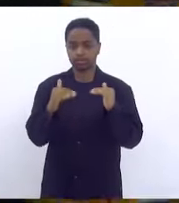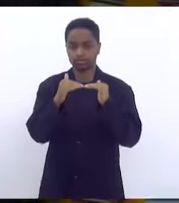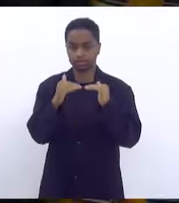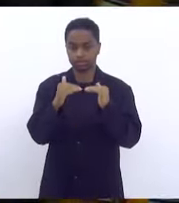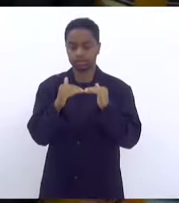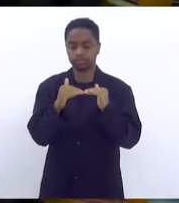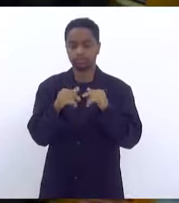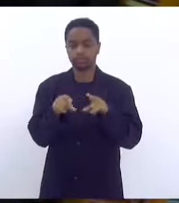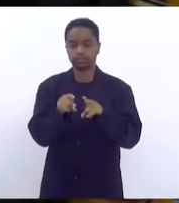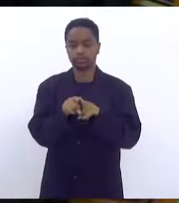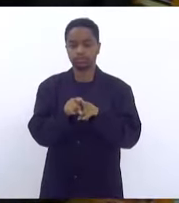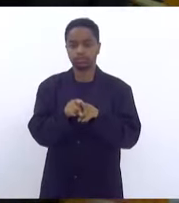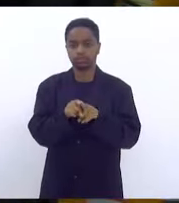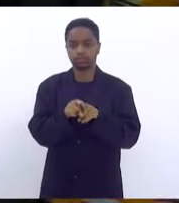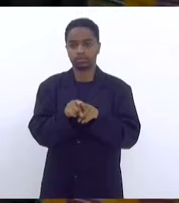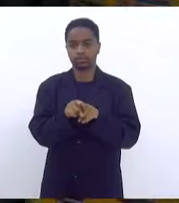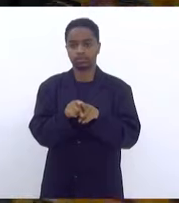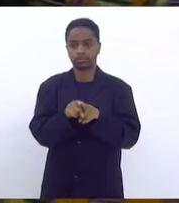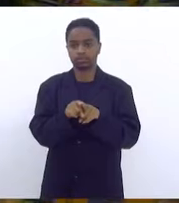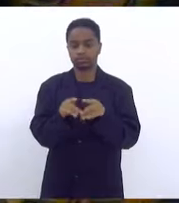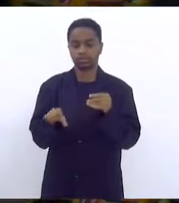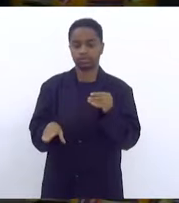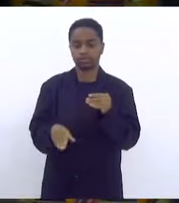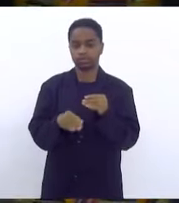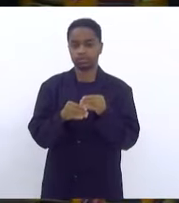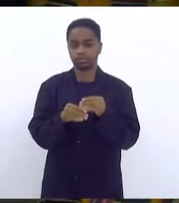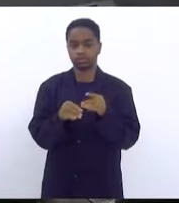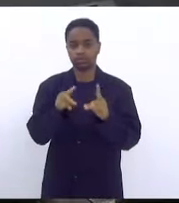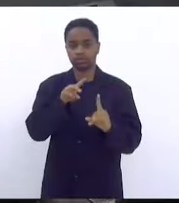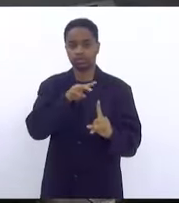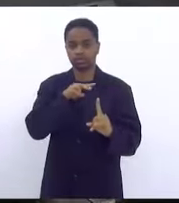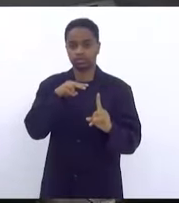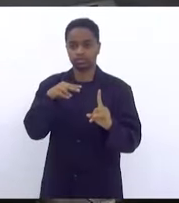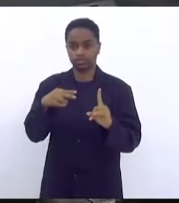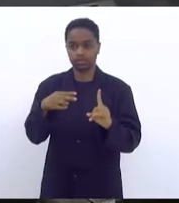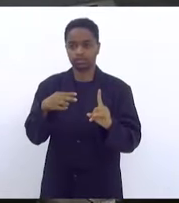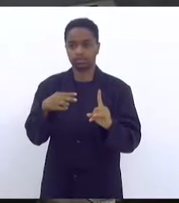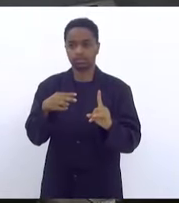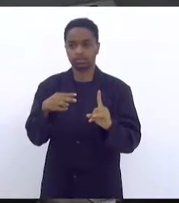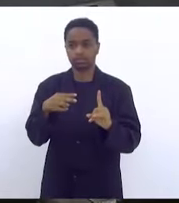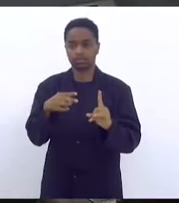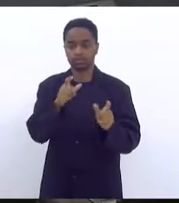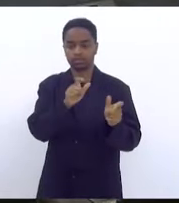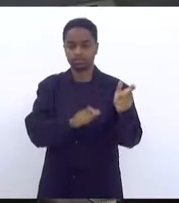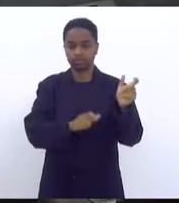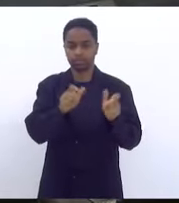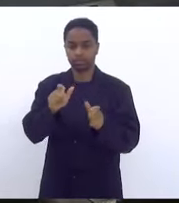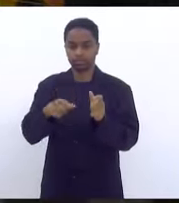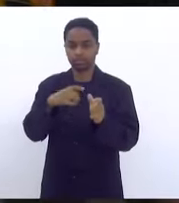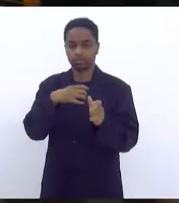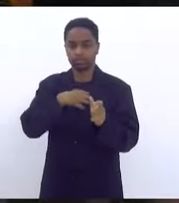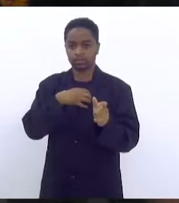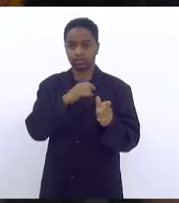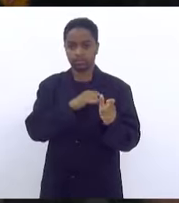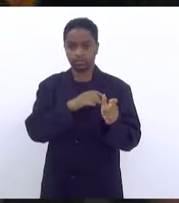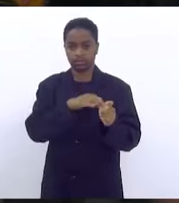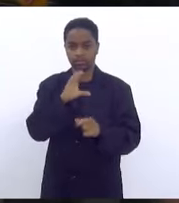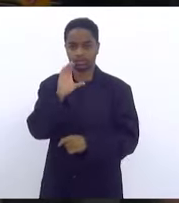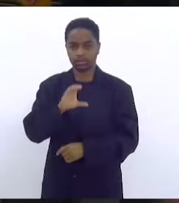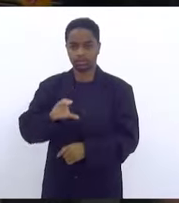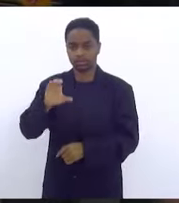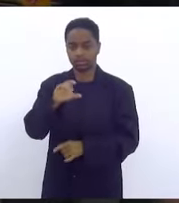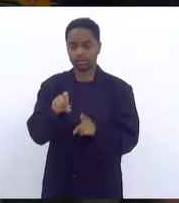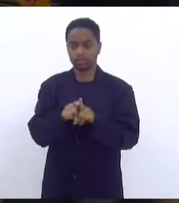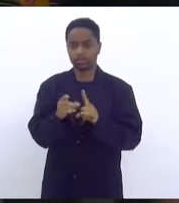favorável, incluindo também, senhora presidenta, a perspectiva de quem tem medo da ciência, da tecnologia,